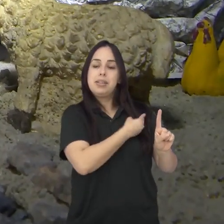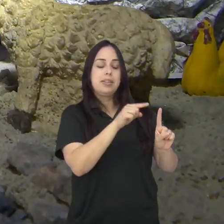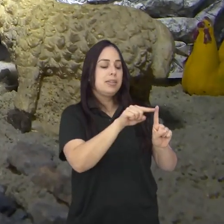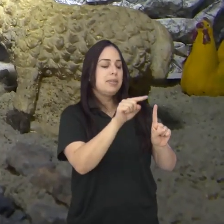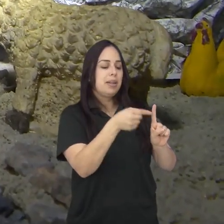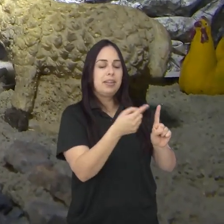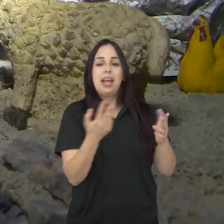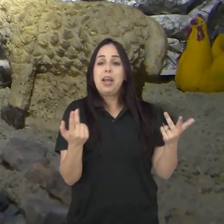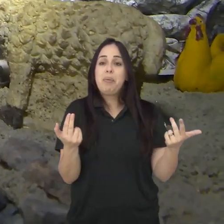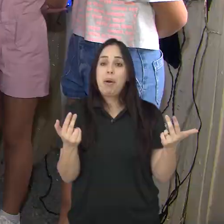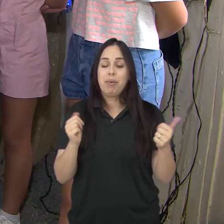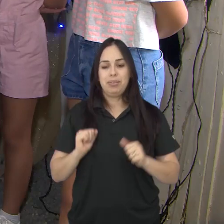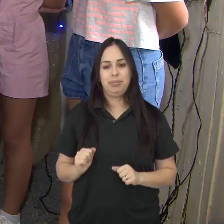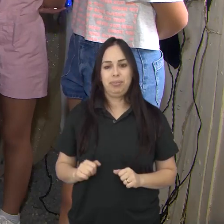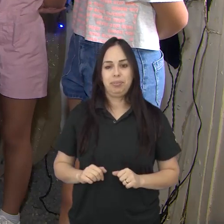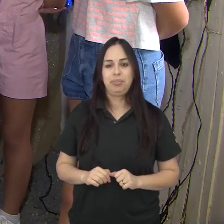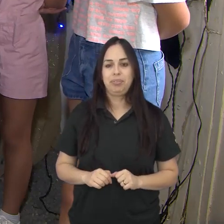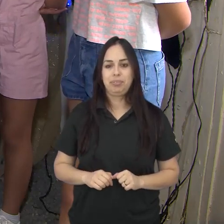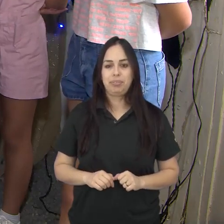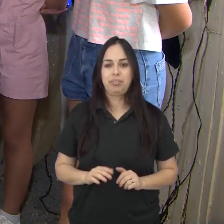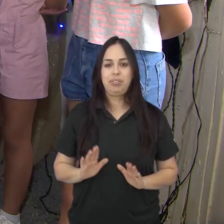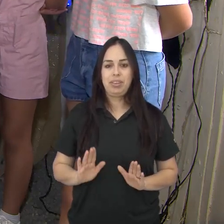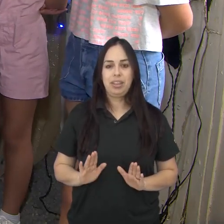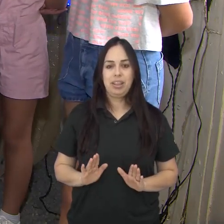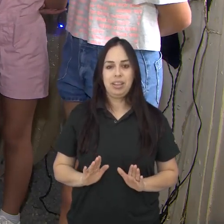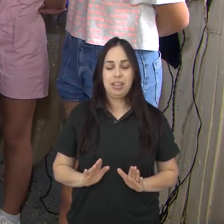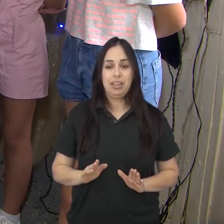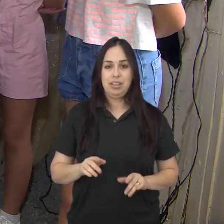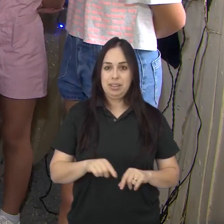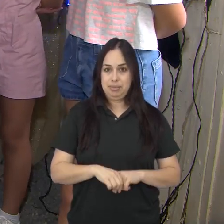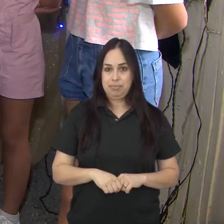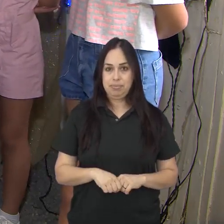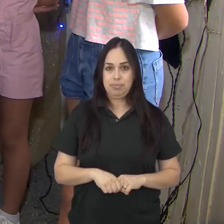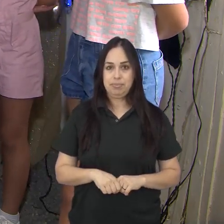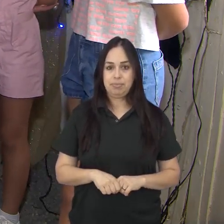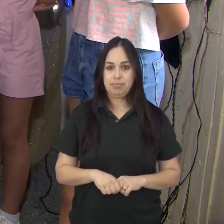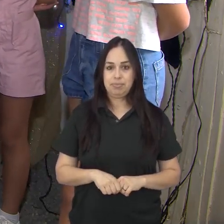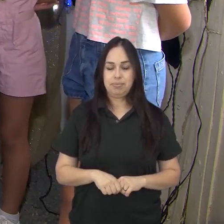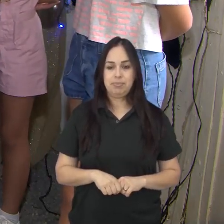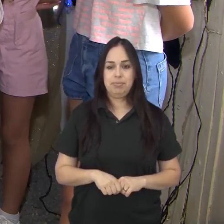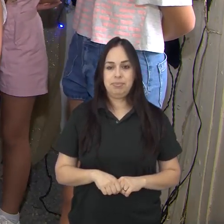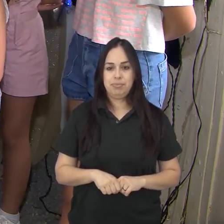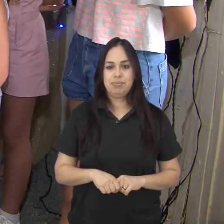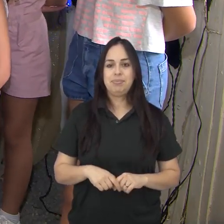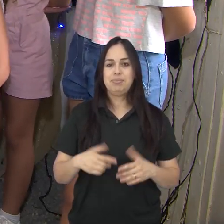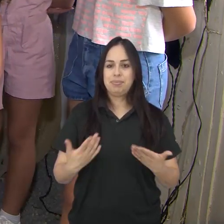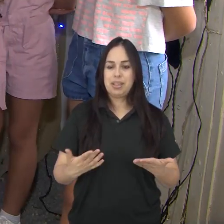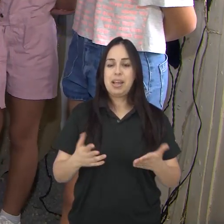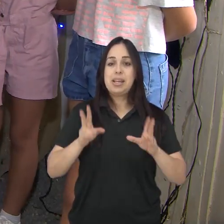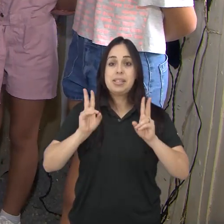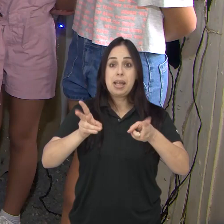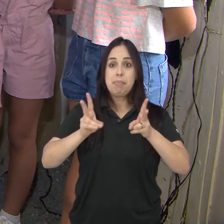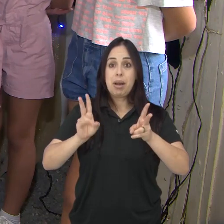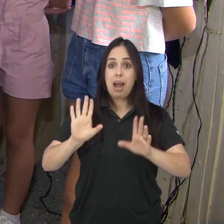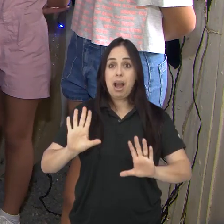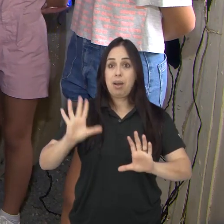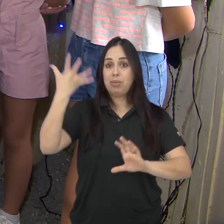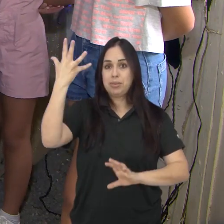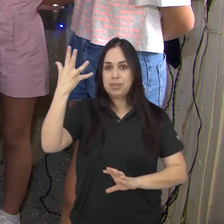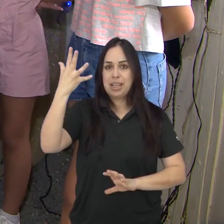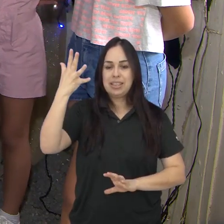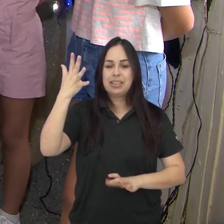esperando Jesus, né? E outra coisa que é legal também é que na novena de Natal sempre